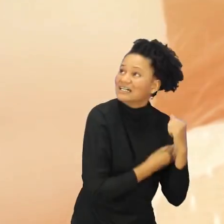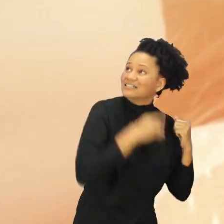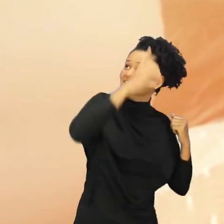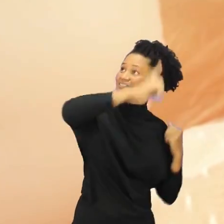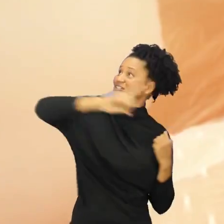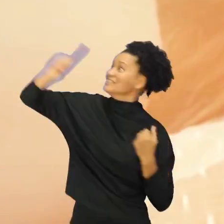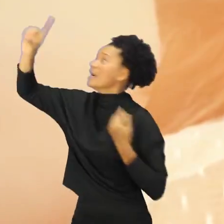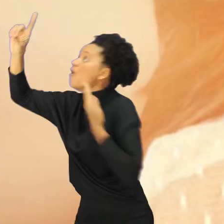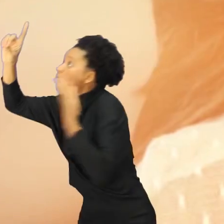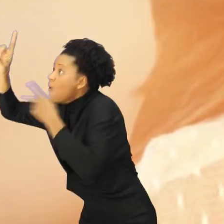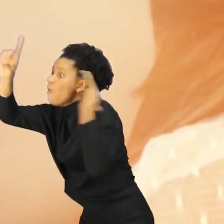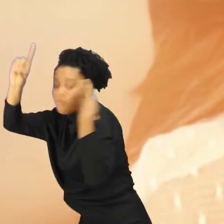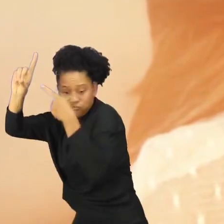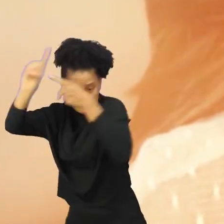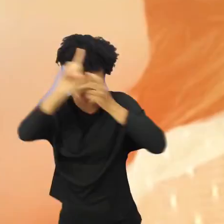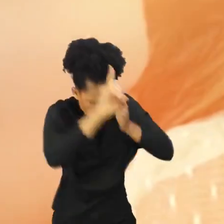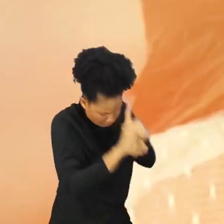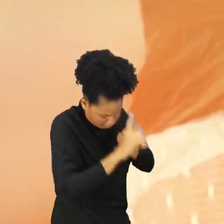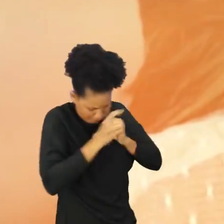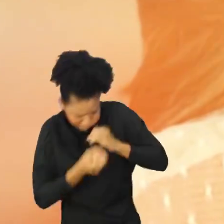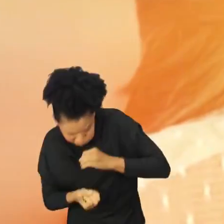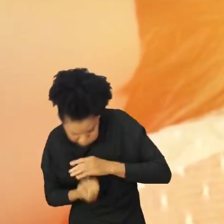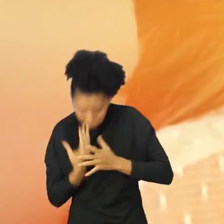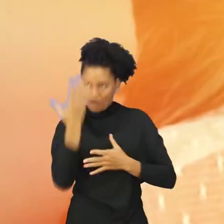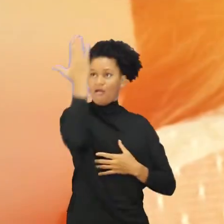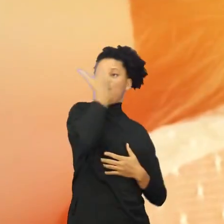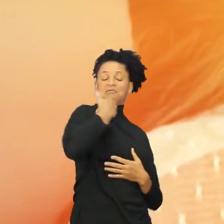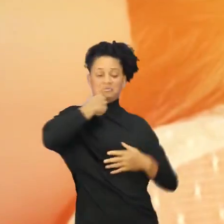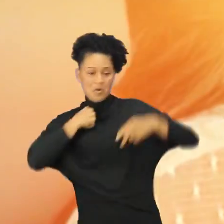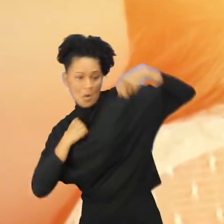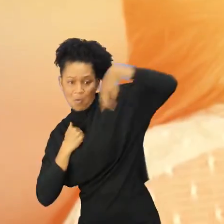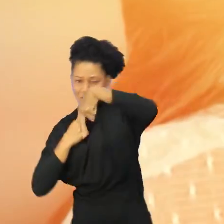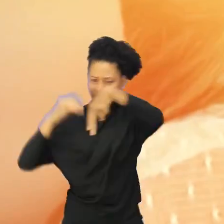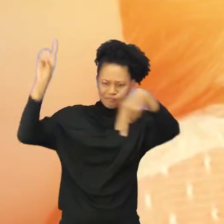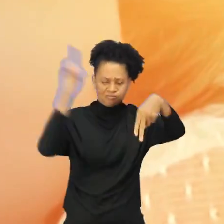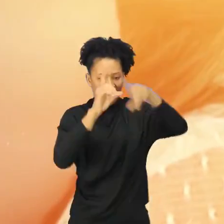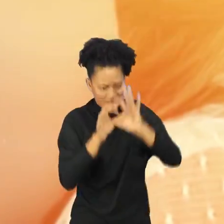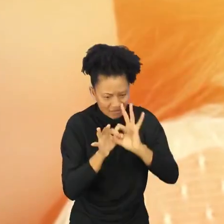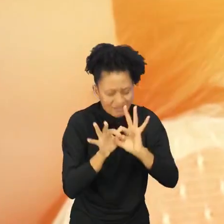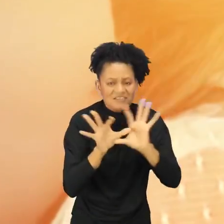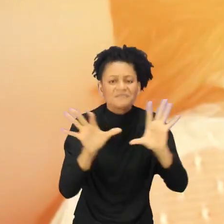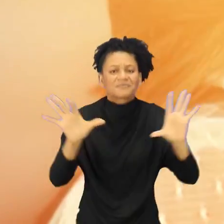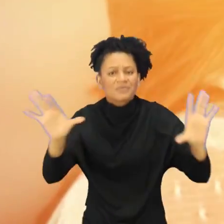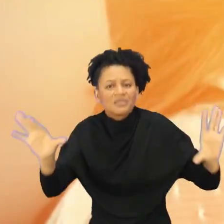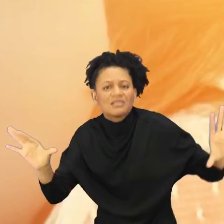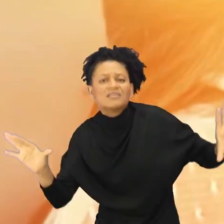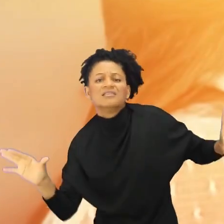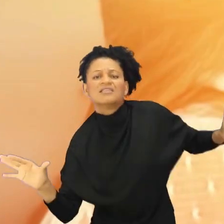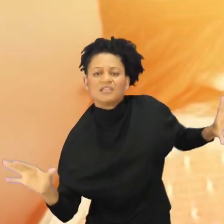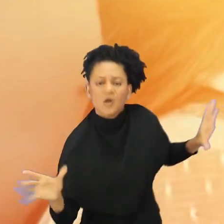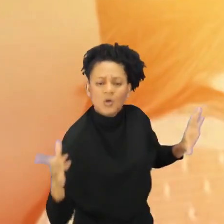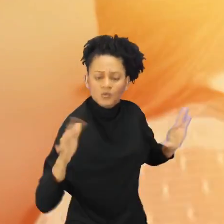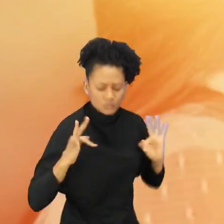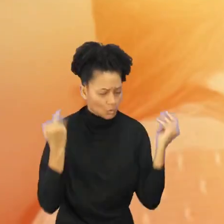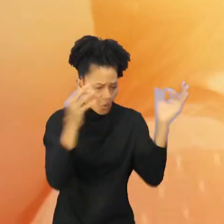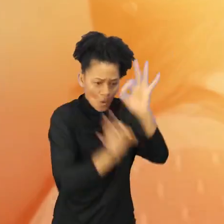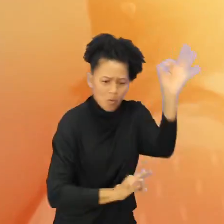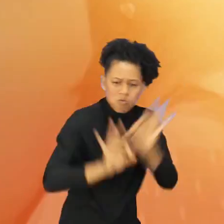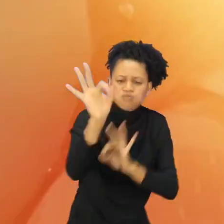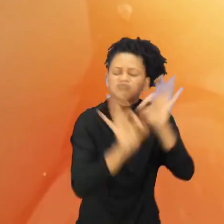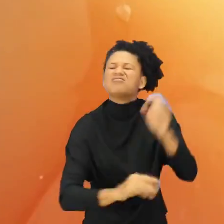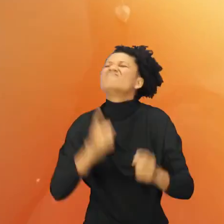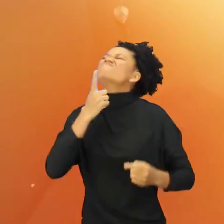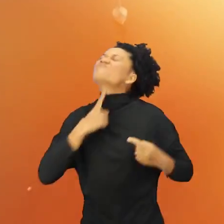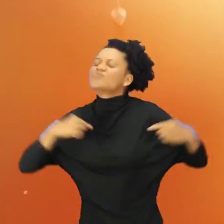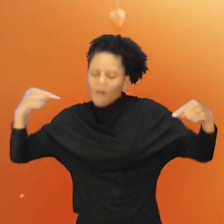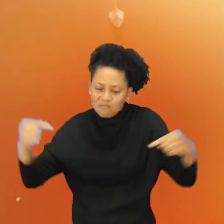chamado vem do Teu coração Aonde eu fiz o bem a Tua permissão O que eu posso cumprir sem o